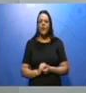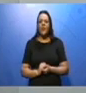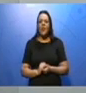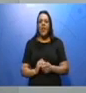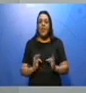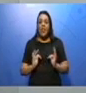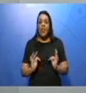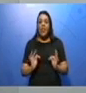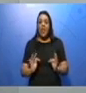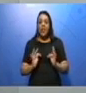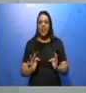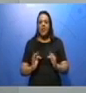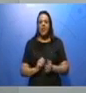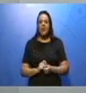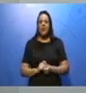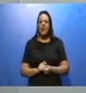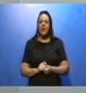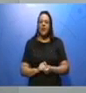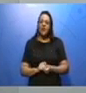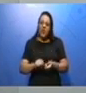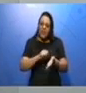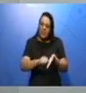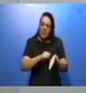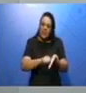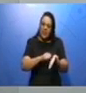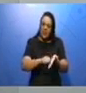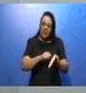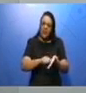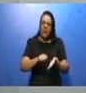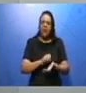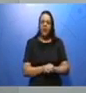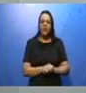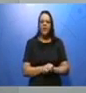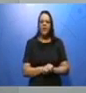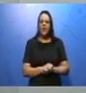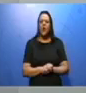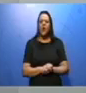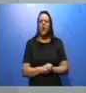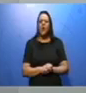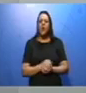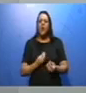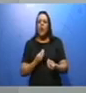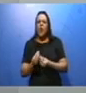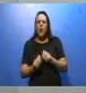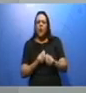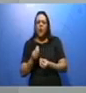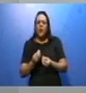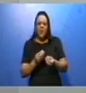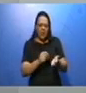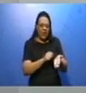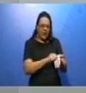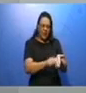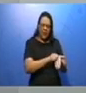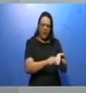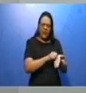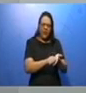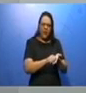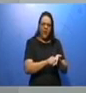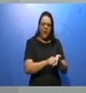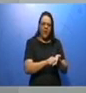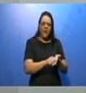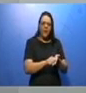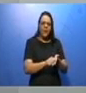enredo. Então, como é que eu construo o enredo? Como eu gero suspense? Certo? Que são muito comuns nas narrativas,